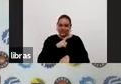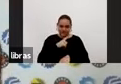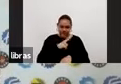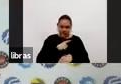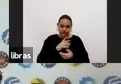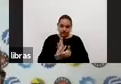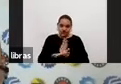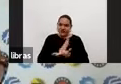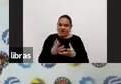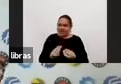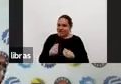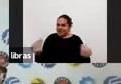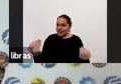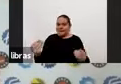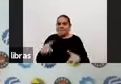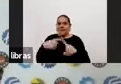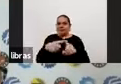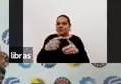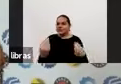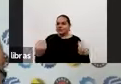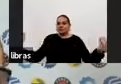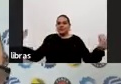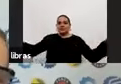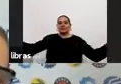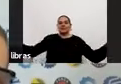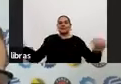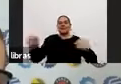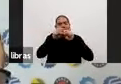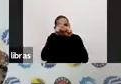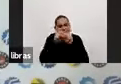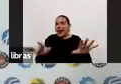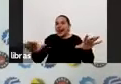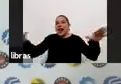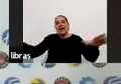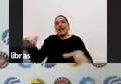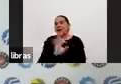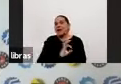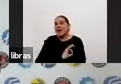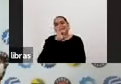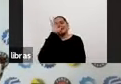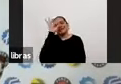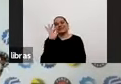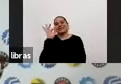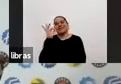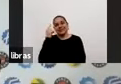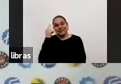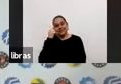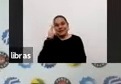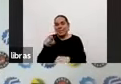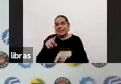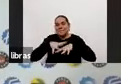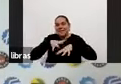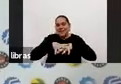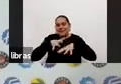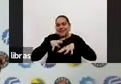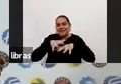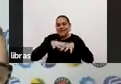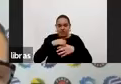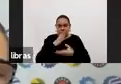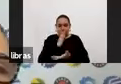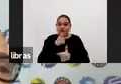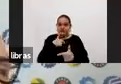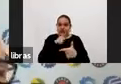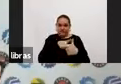Essa matemática da solidariedade, ela é muito interessante. Quando você divide com alguém o pouco que você tem, você